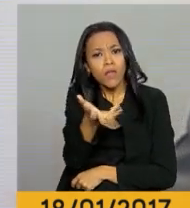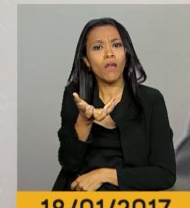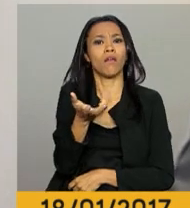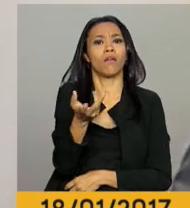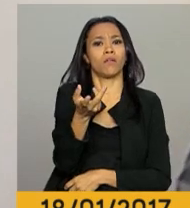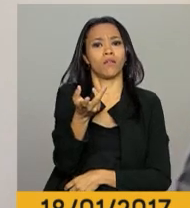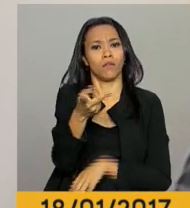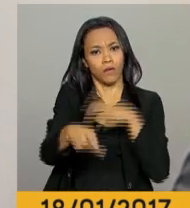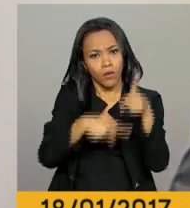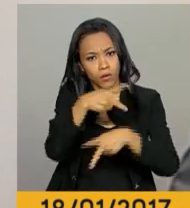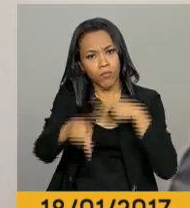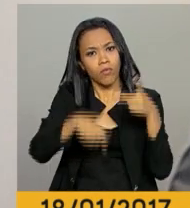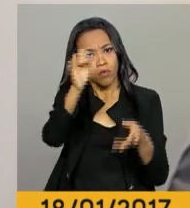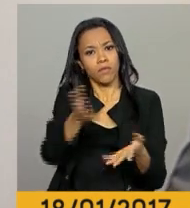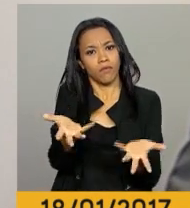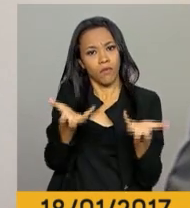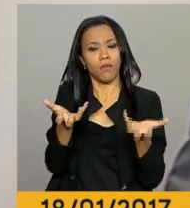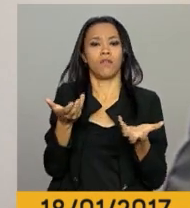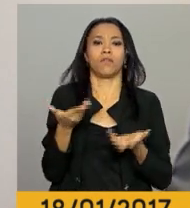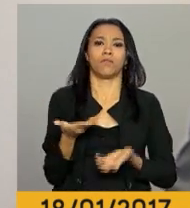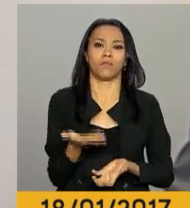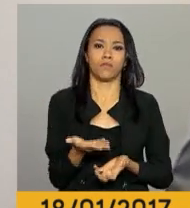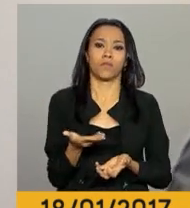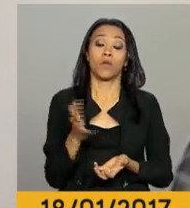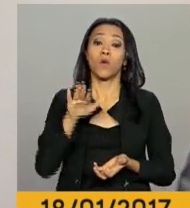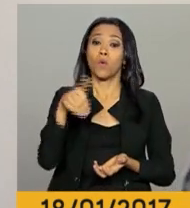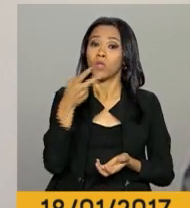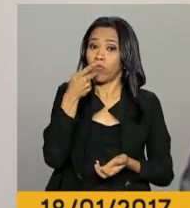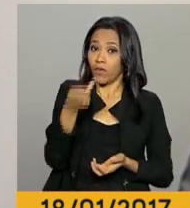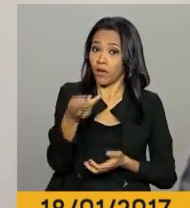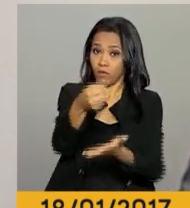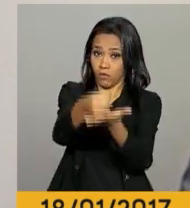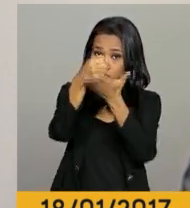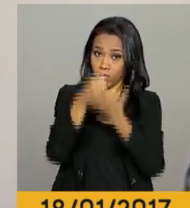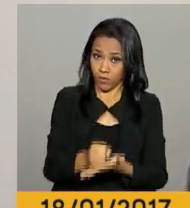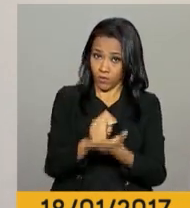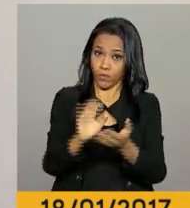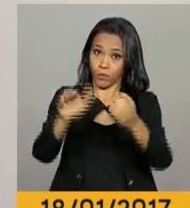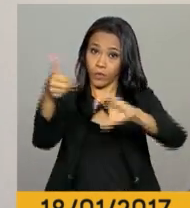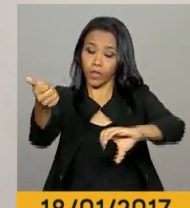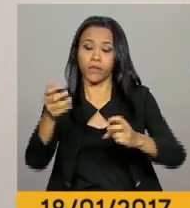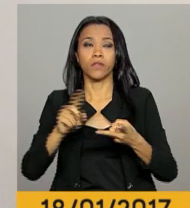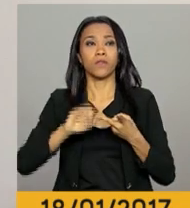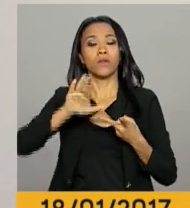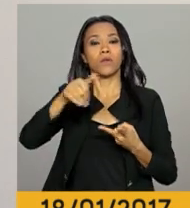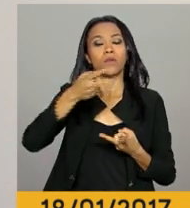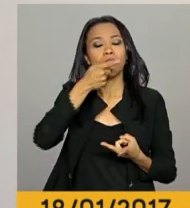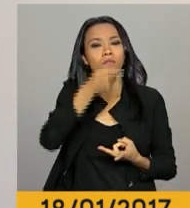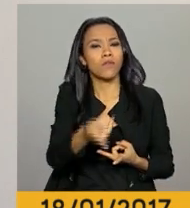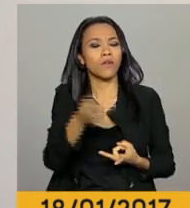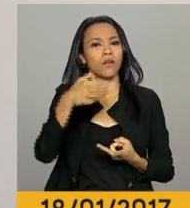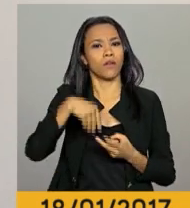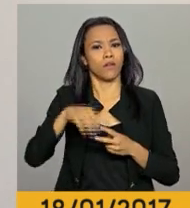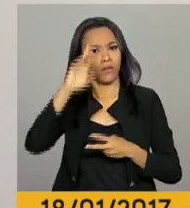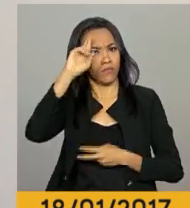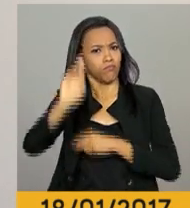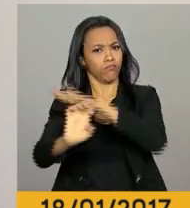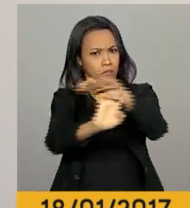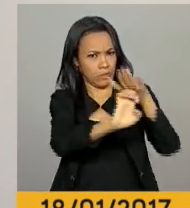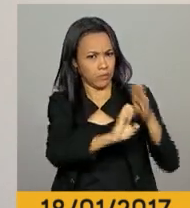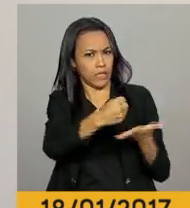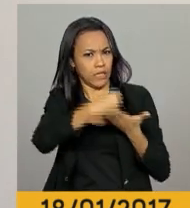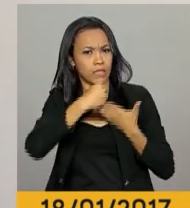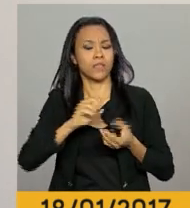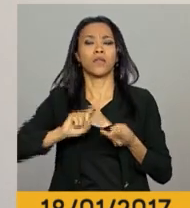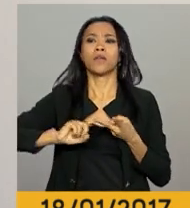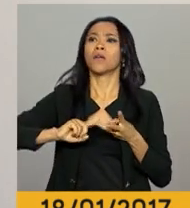isso quando eu falo das das do apoio do Congresso Nacional quando falo do apoio do empresariado brasileiro